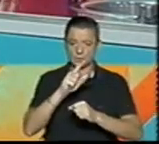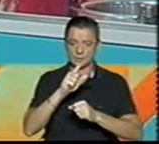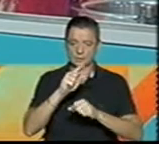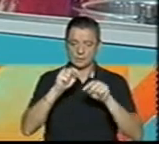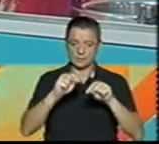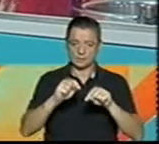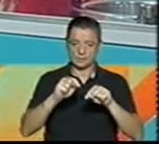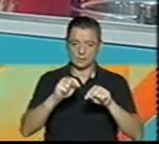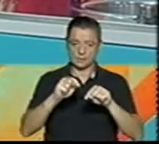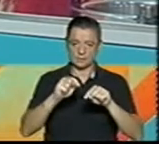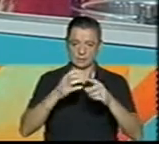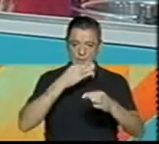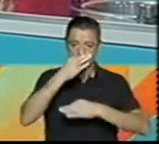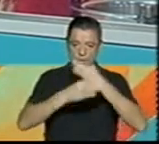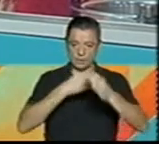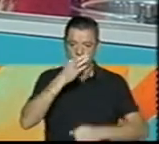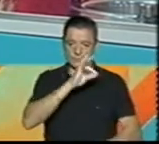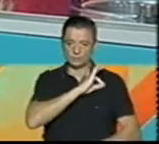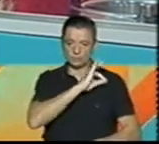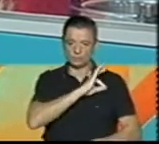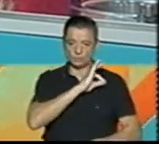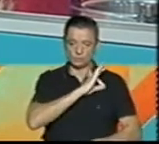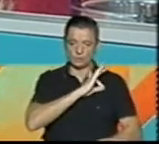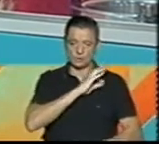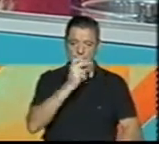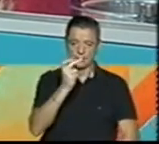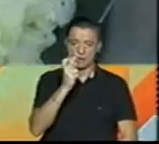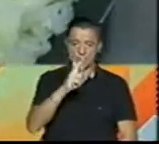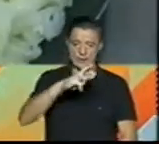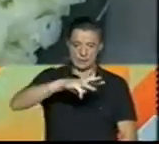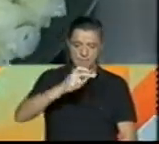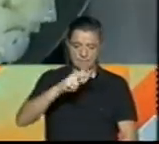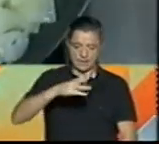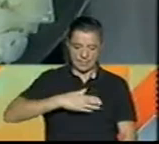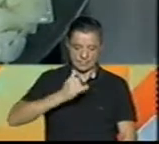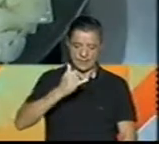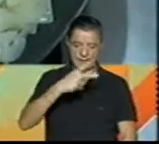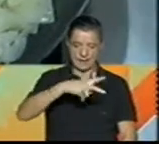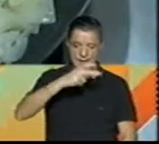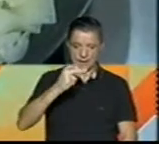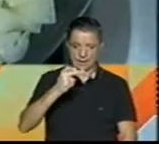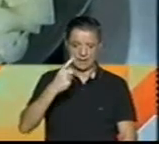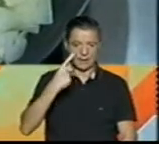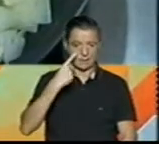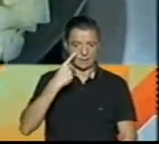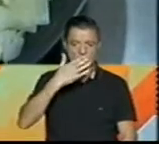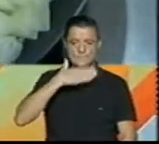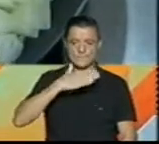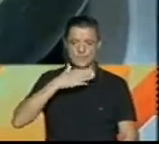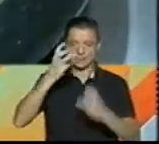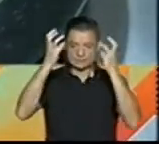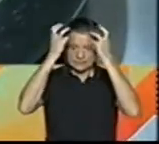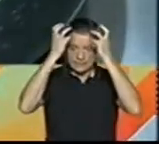Como se diz. Tá bom. E falava com uma senhora que é a Dona Armandinha de Cerveira, que é conhecida assim na vila inteira, e